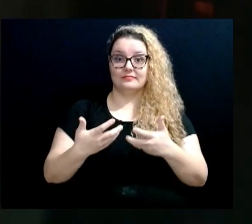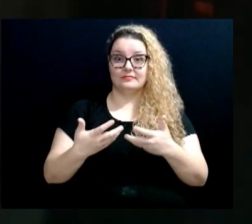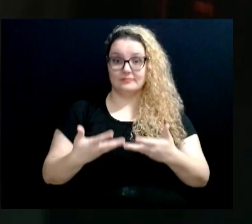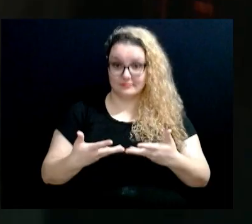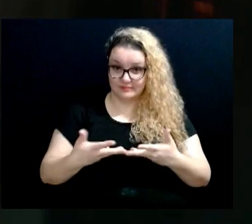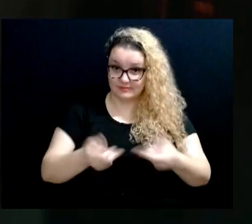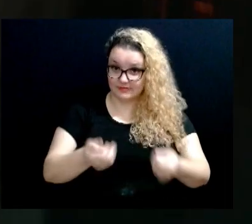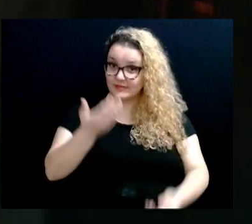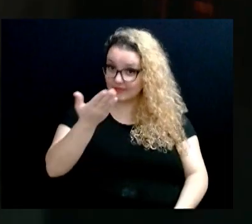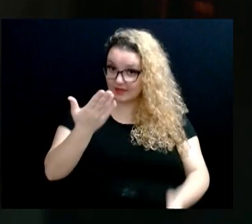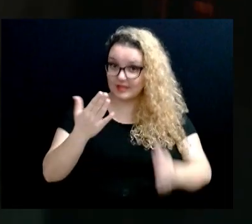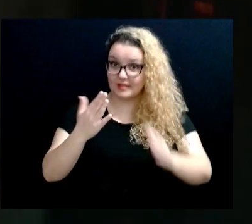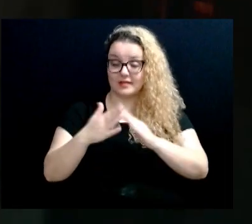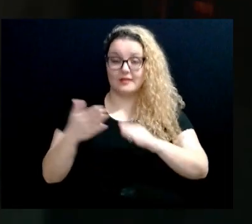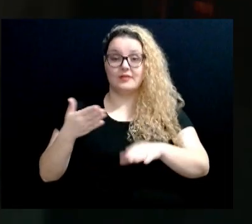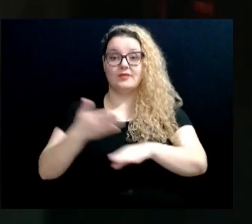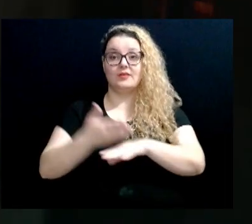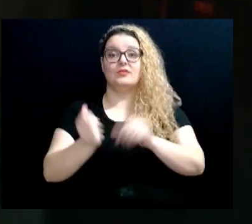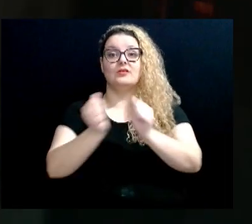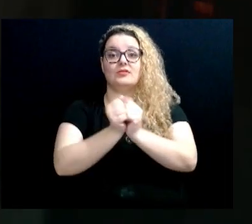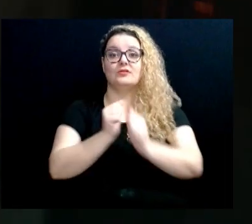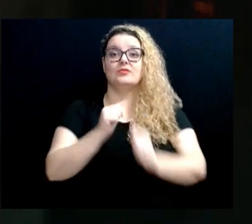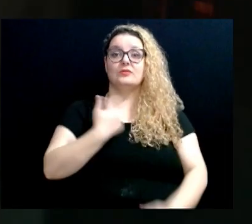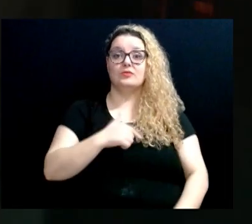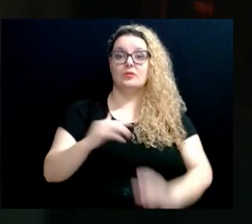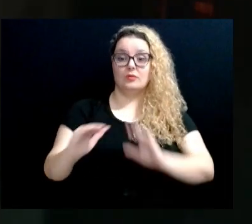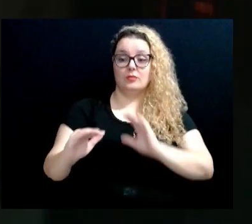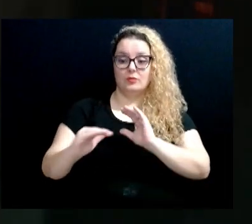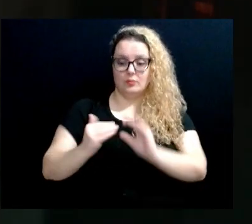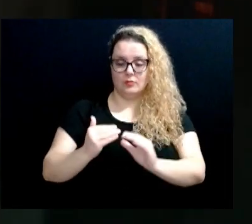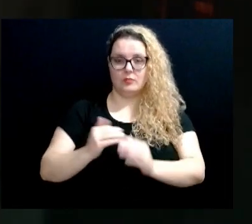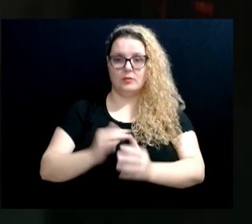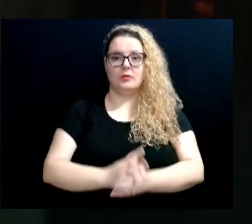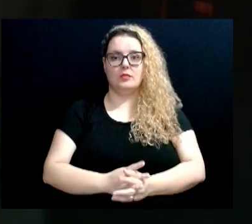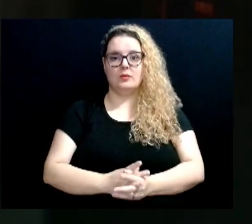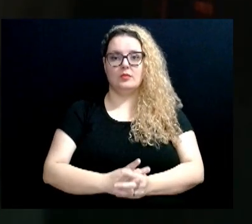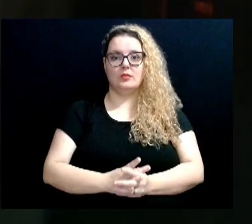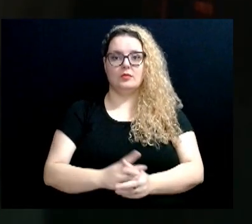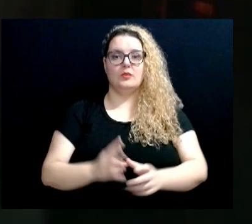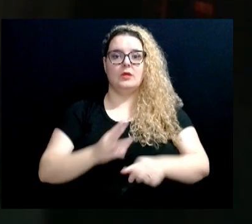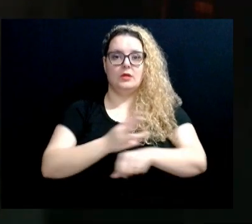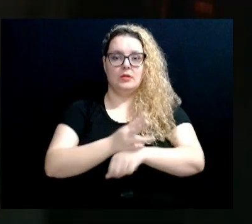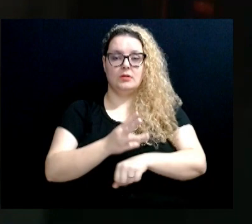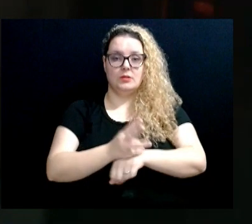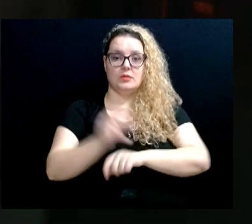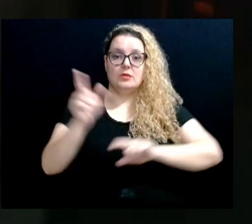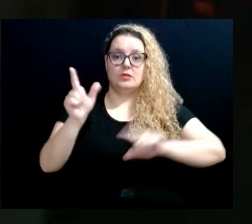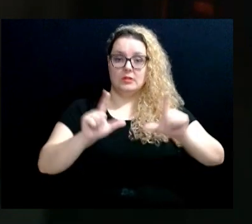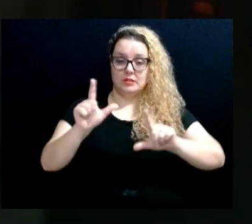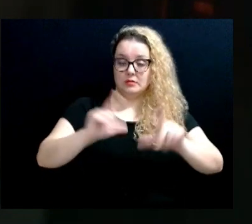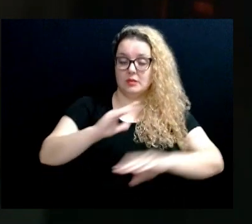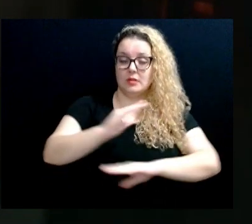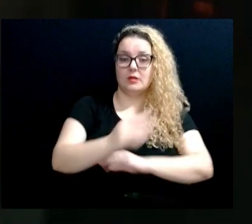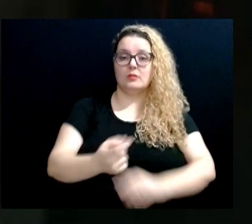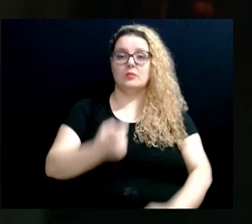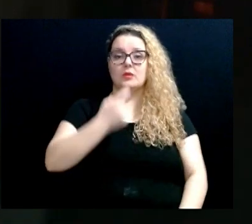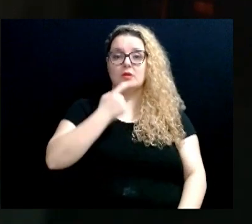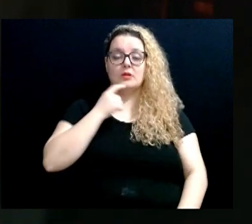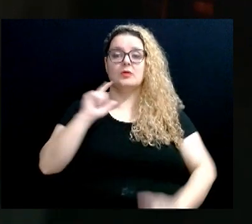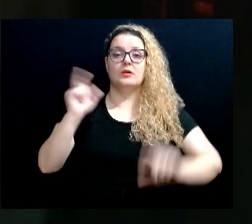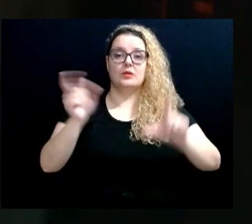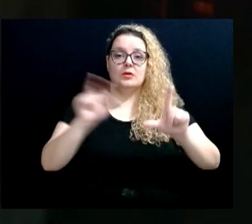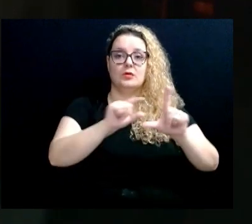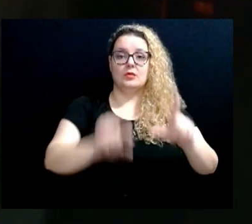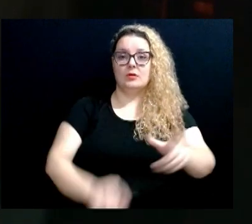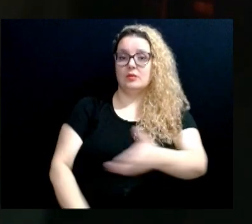para participar com a gente. Mande a sua mensagem através do WhatsApp da TV Câmara Campinas, que já está no seu vídeo, na sua